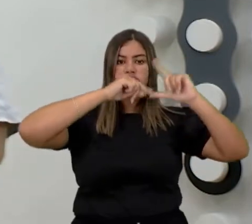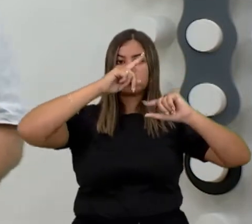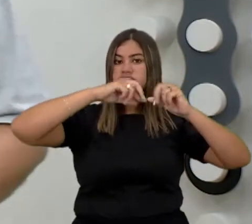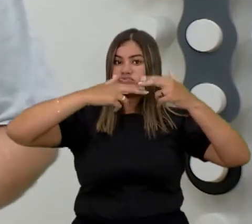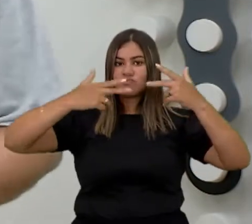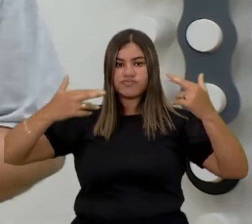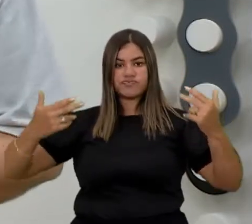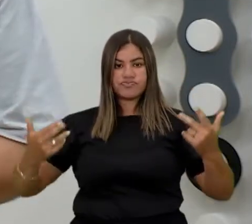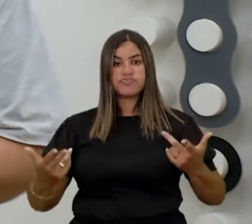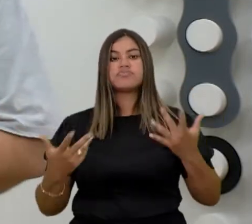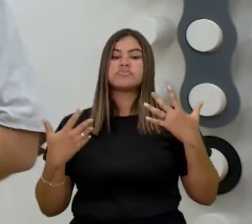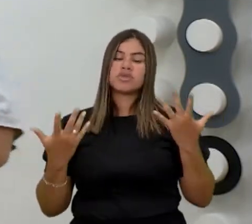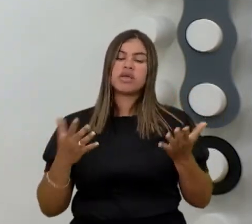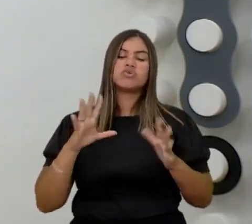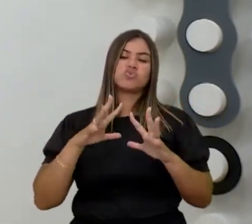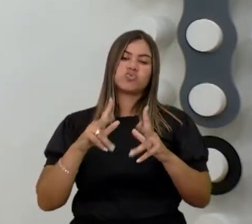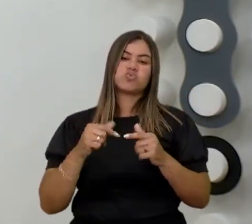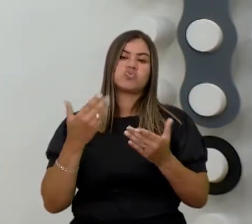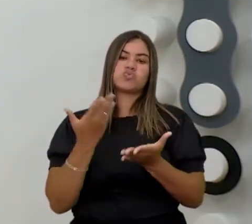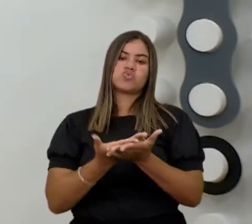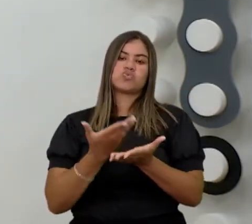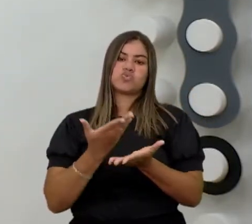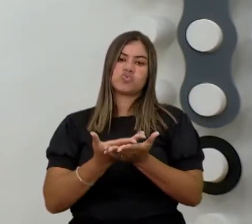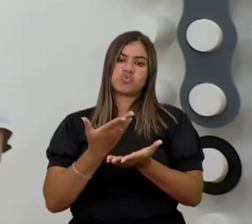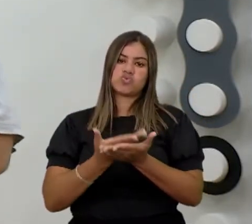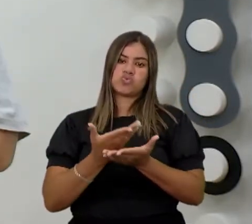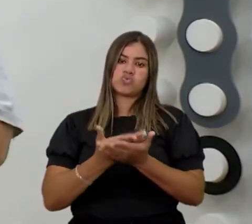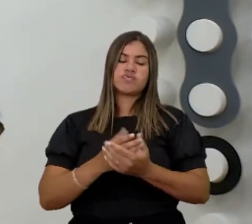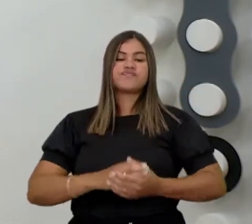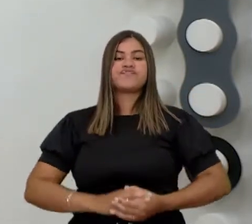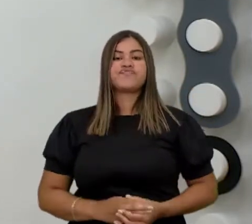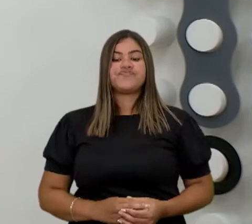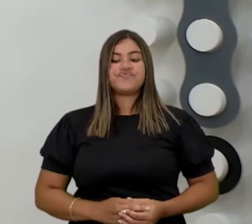isso aí que a gente acaba estudando aí do